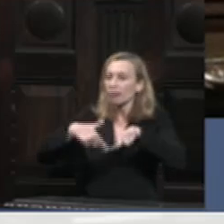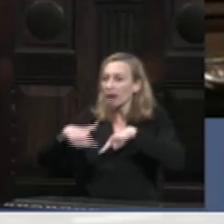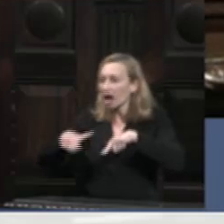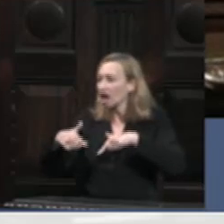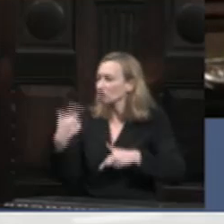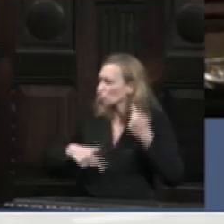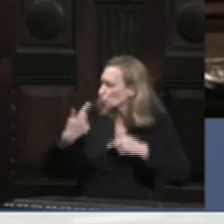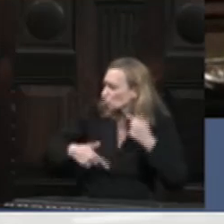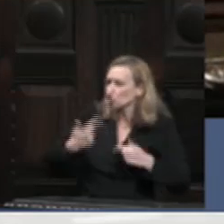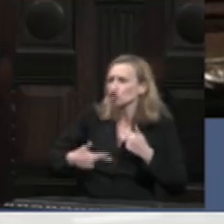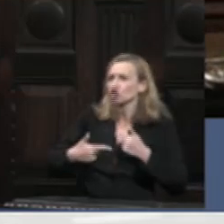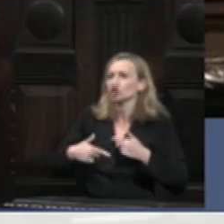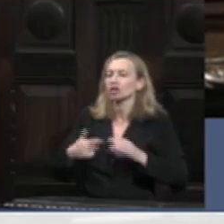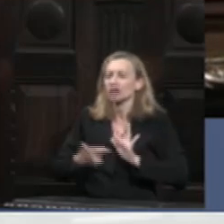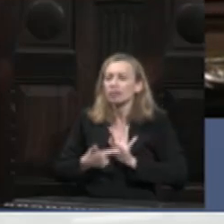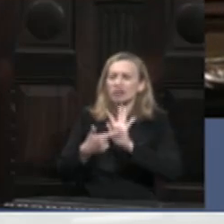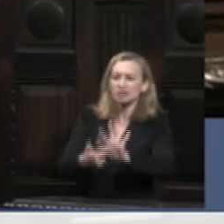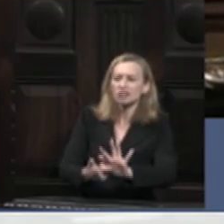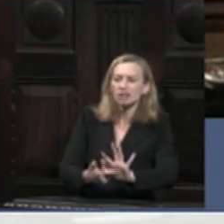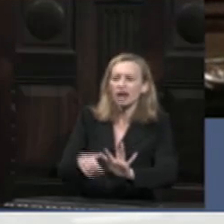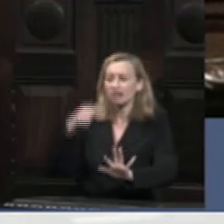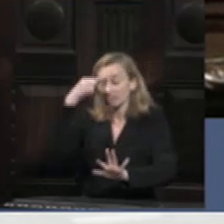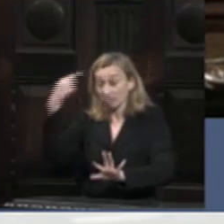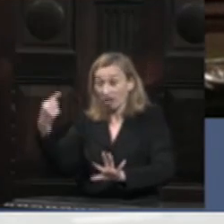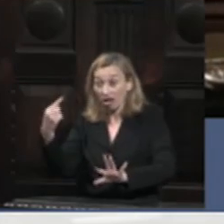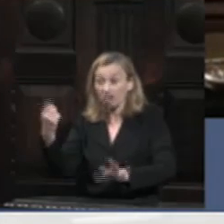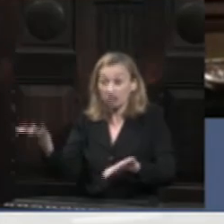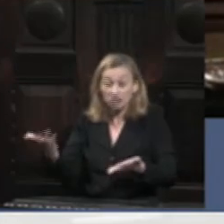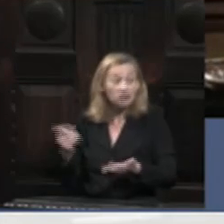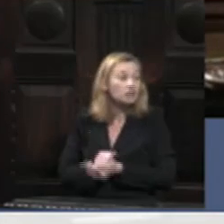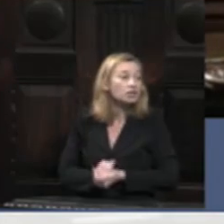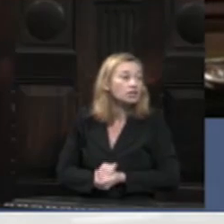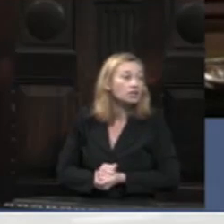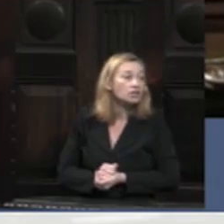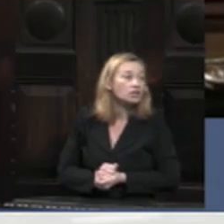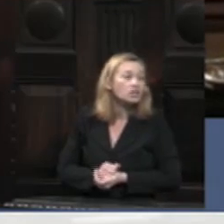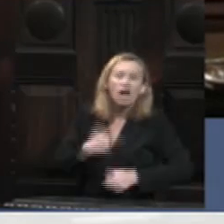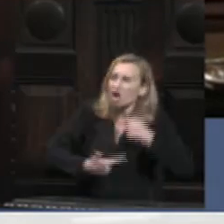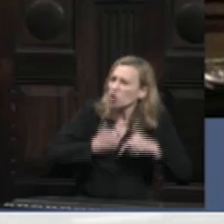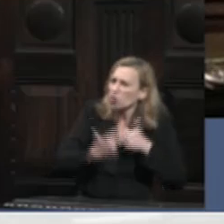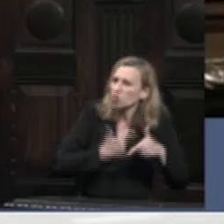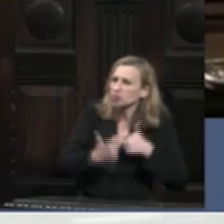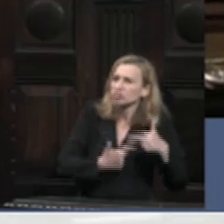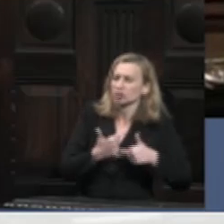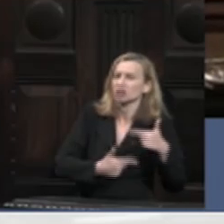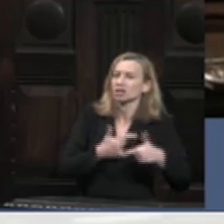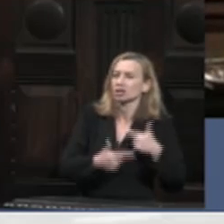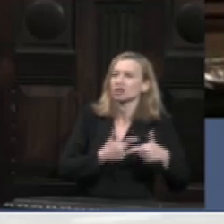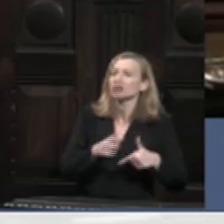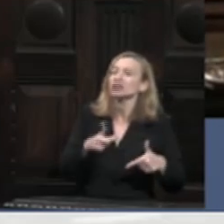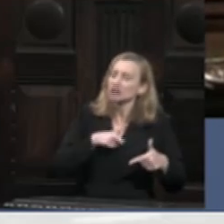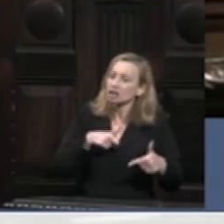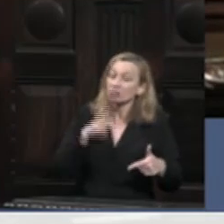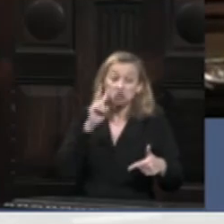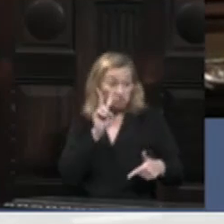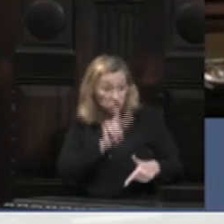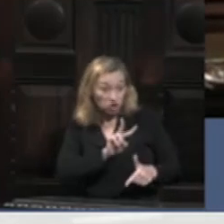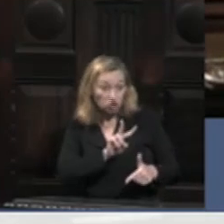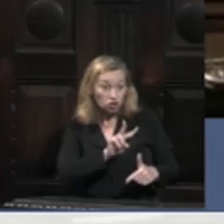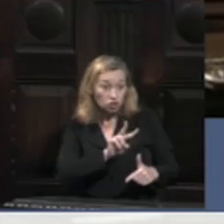Marta Rocha, que a minha expectativa de reeleição não era apenas por causa de 52 dias de campanha, era por causa da trajetória